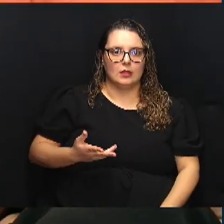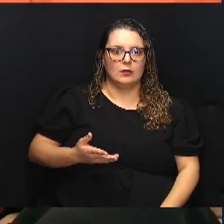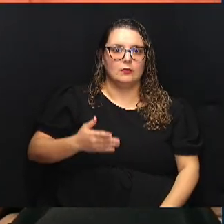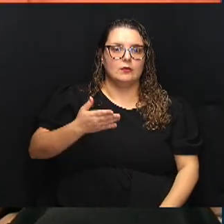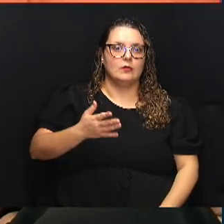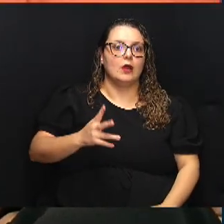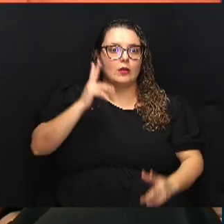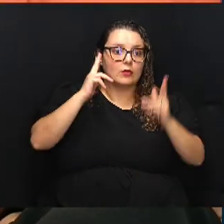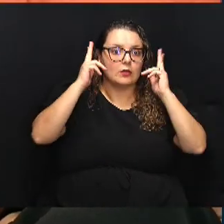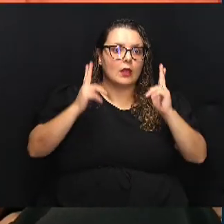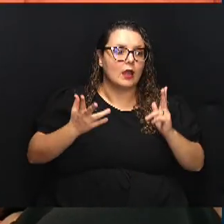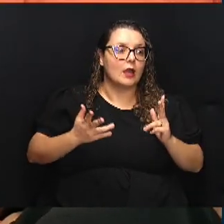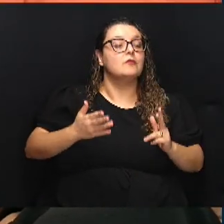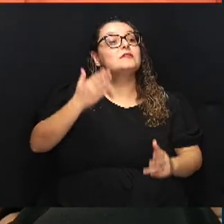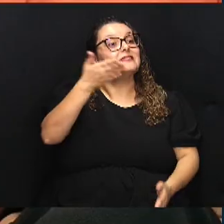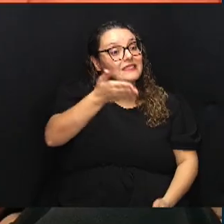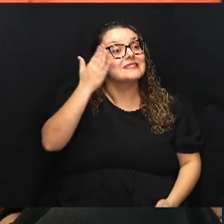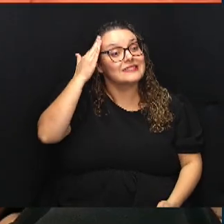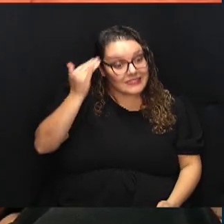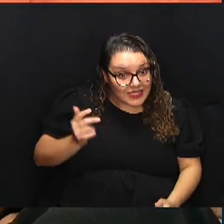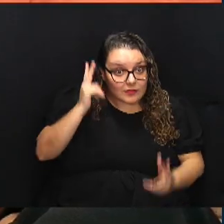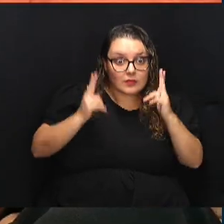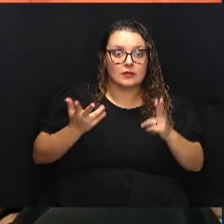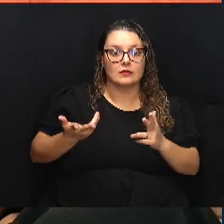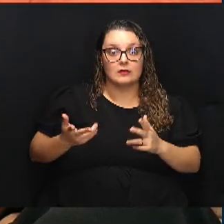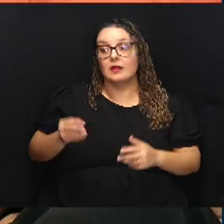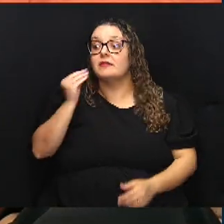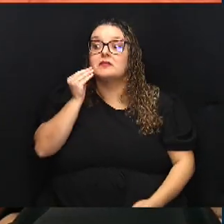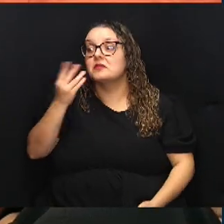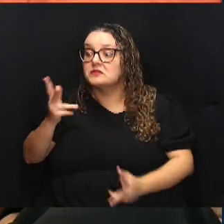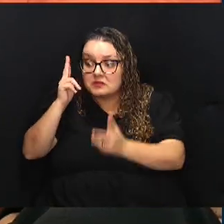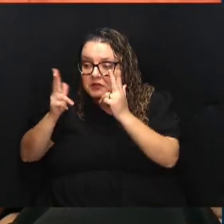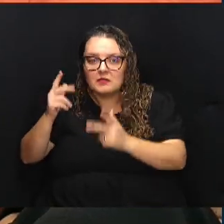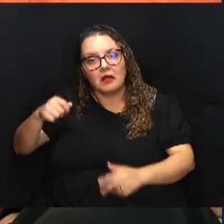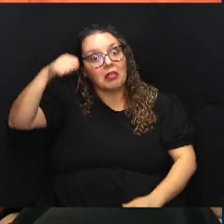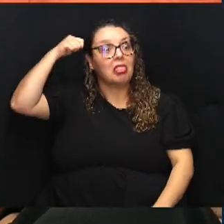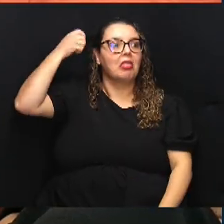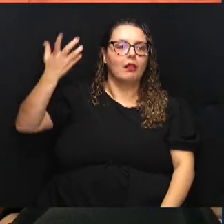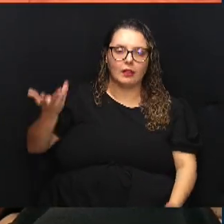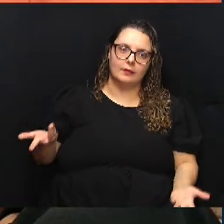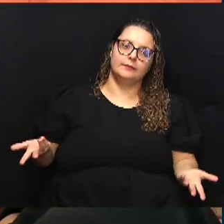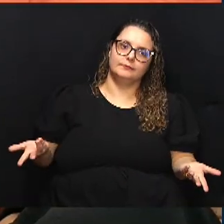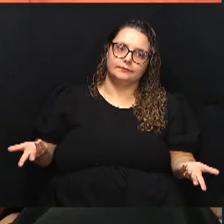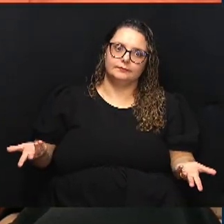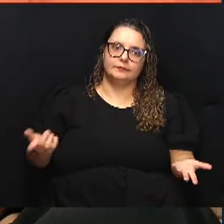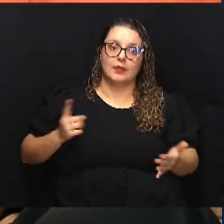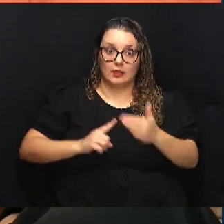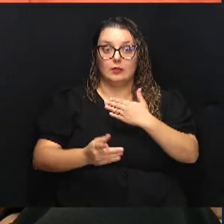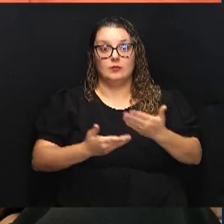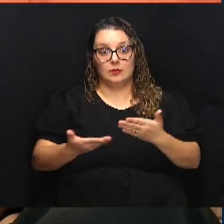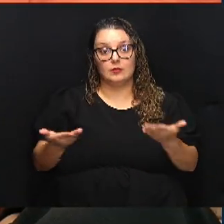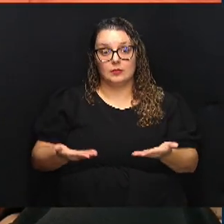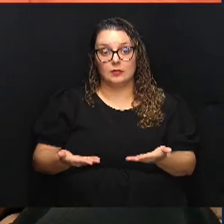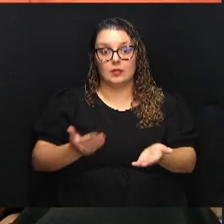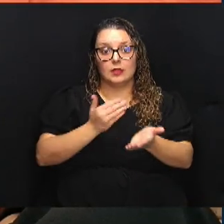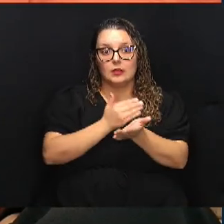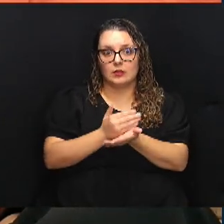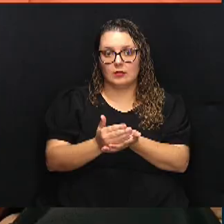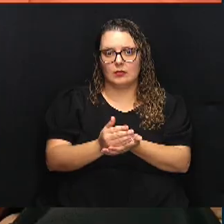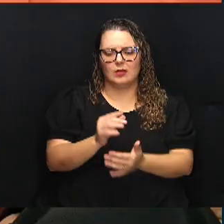alguém. E depois deixar a pessoa careca. Sim. Mas, por exemplo, eu também presto serviço hoje. O que eu prestava serviço no início